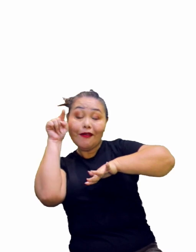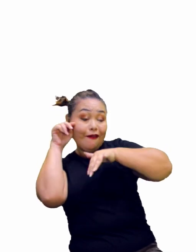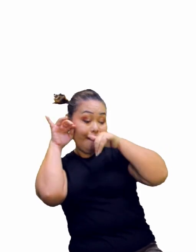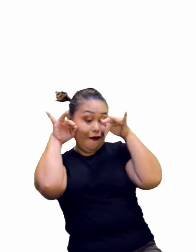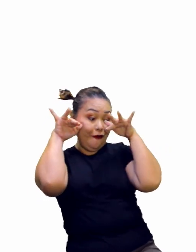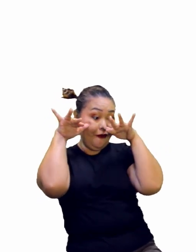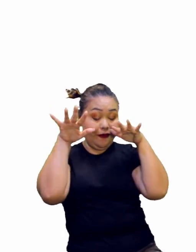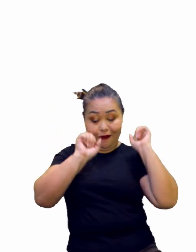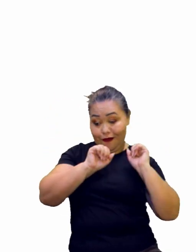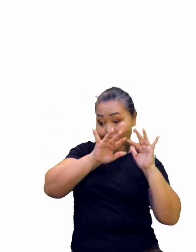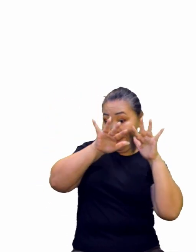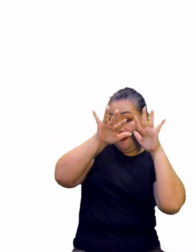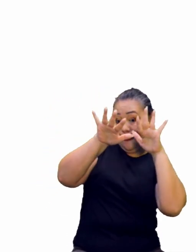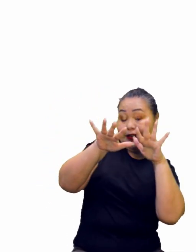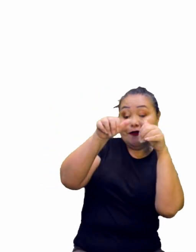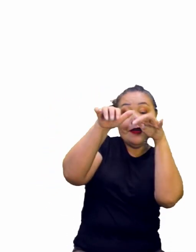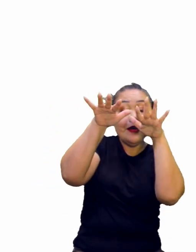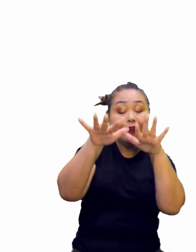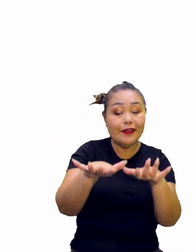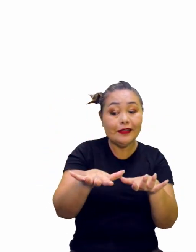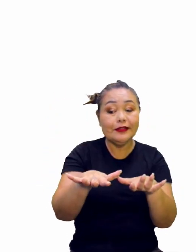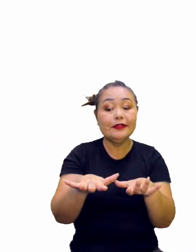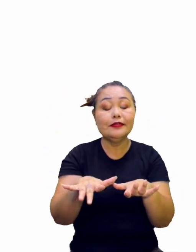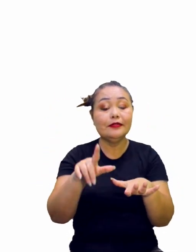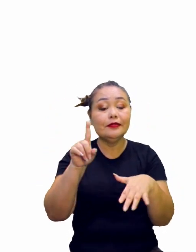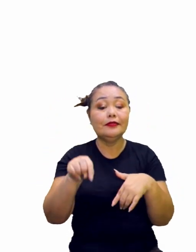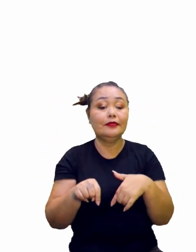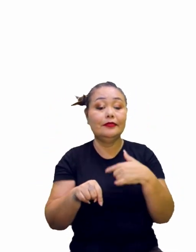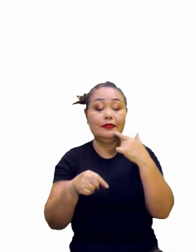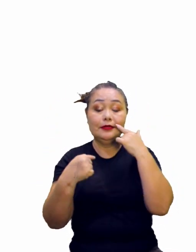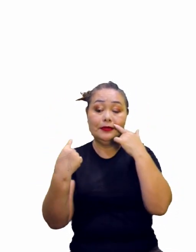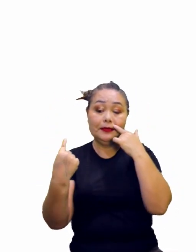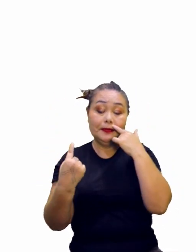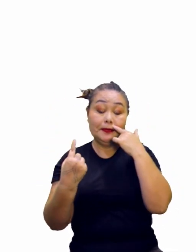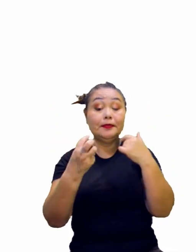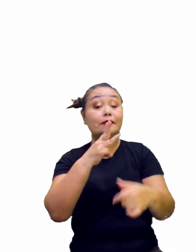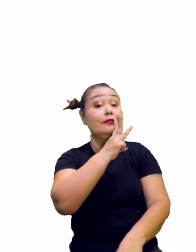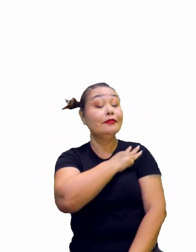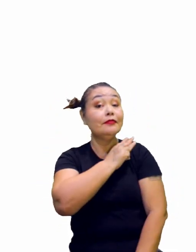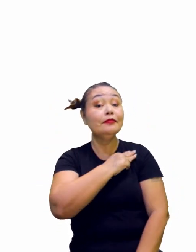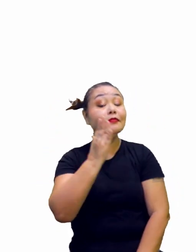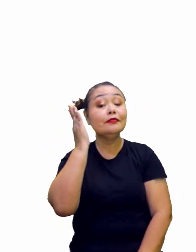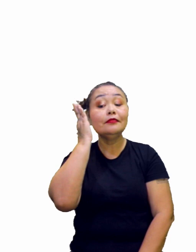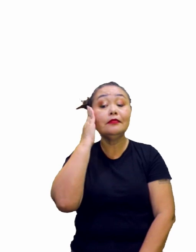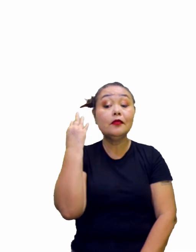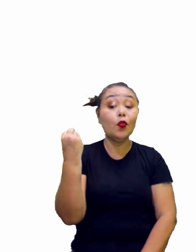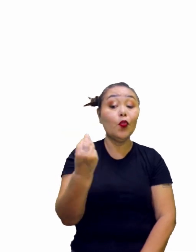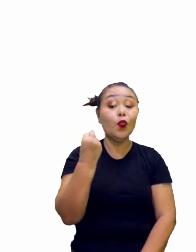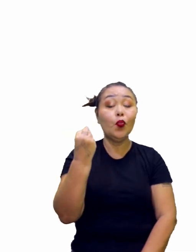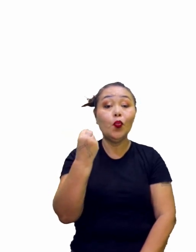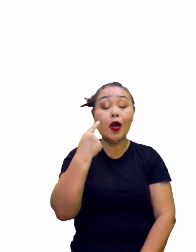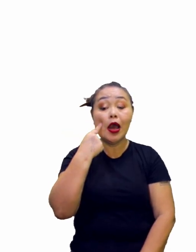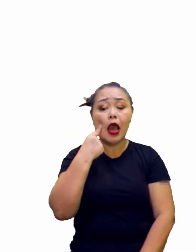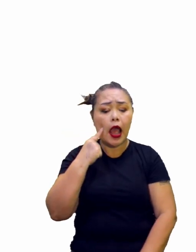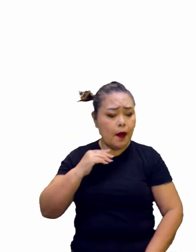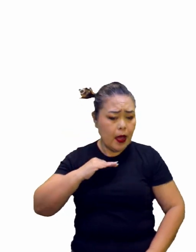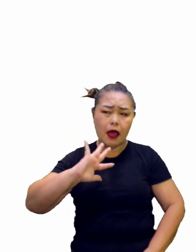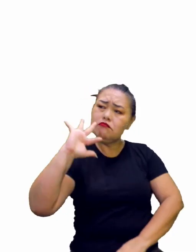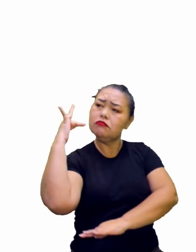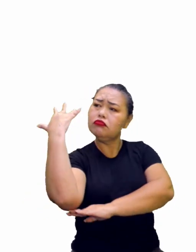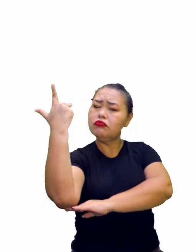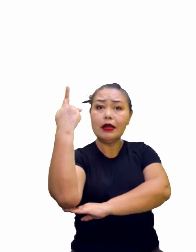diferentes biomas. Por isso que é importante, porque o terceiro ano é compreender como você pegar uma área florestal da